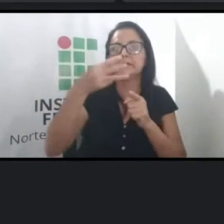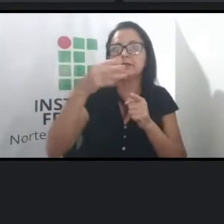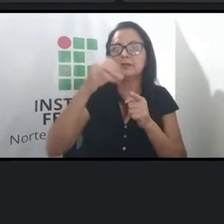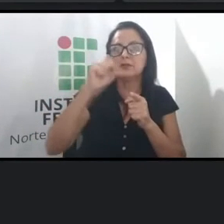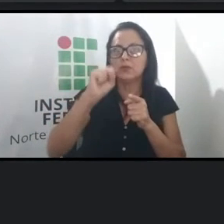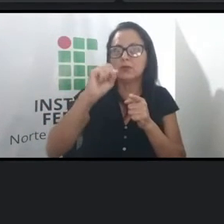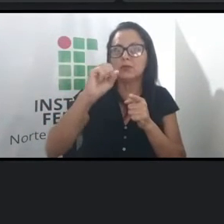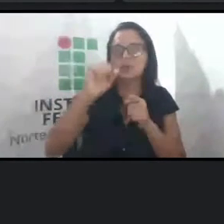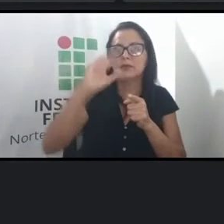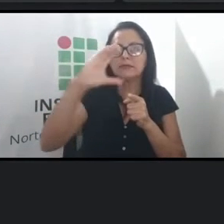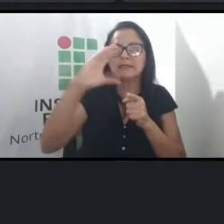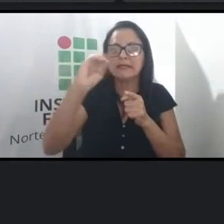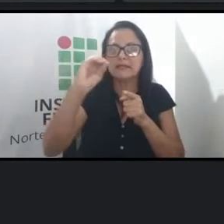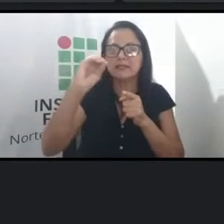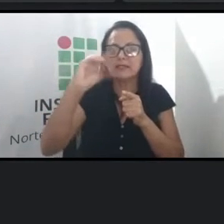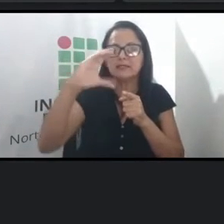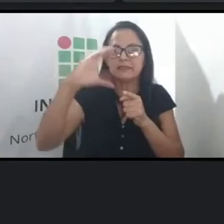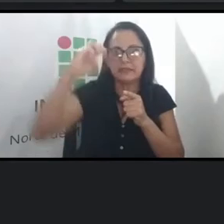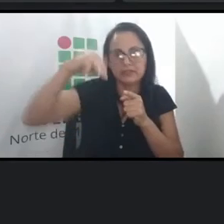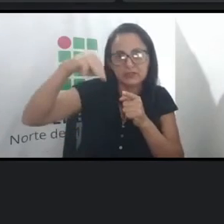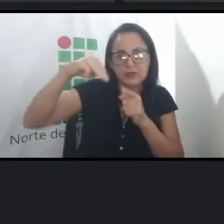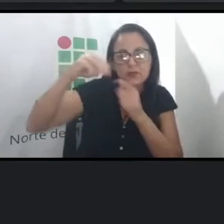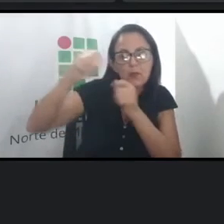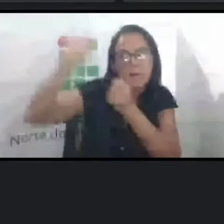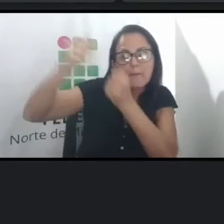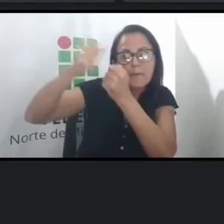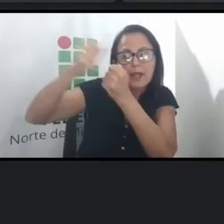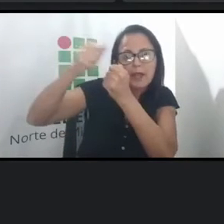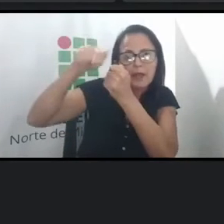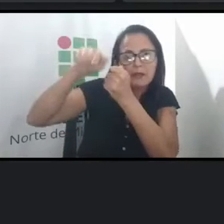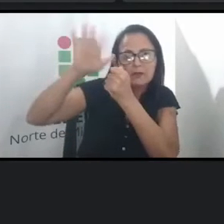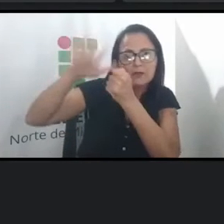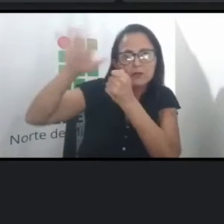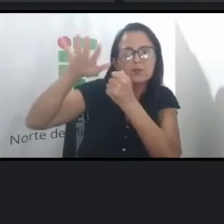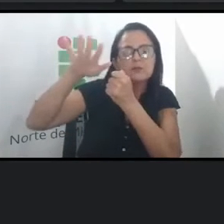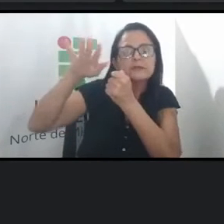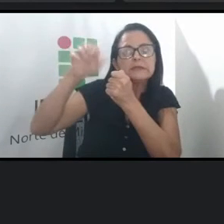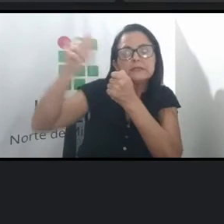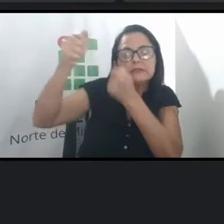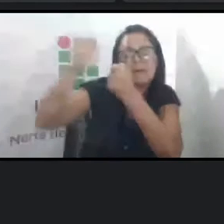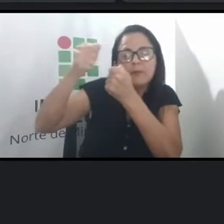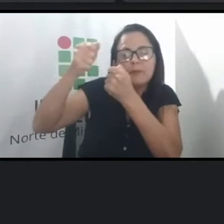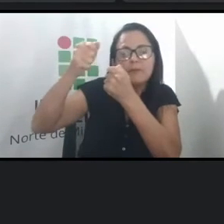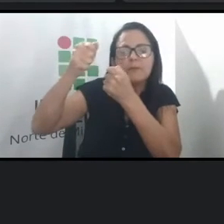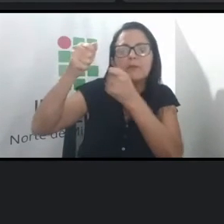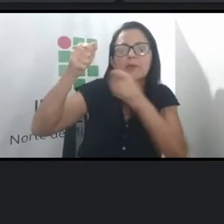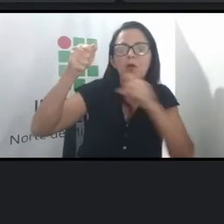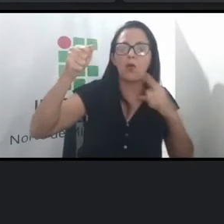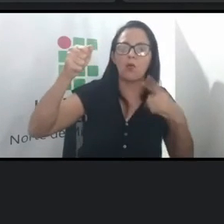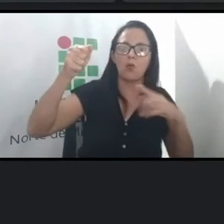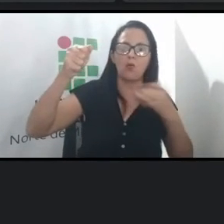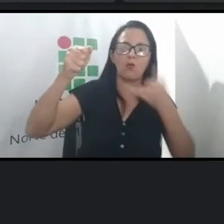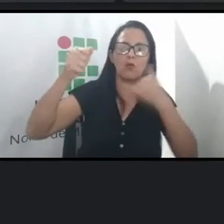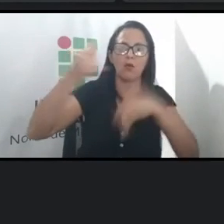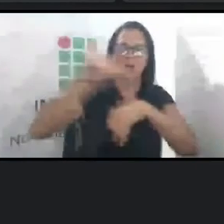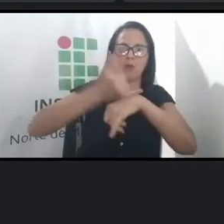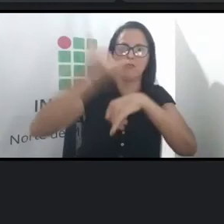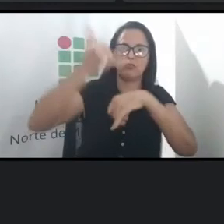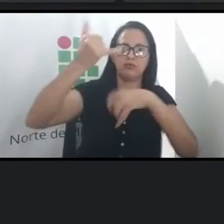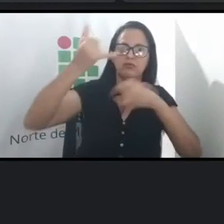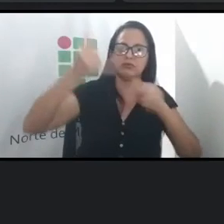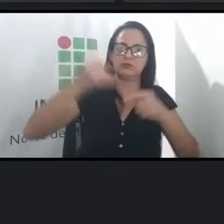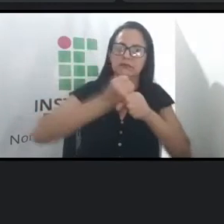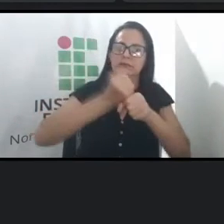menos, aproximando da linha, pode chegar ao ponto de ocorrer o rompimento